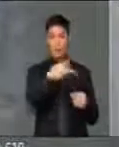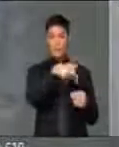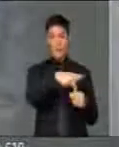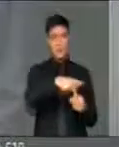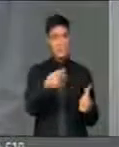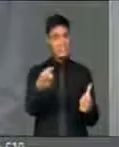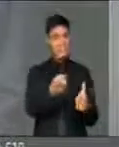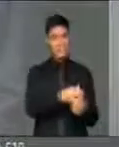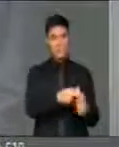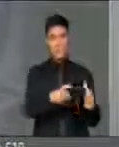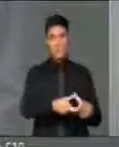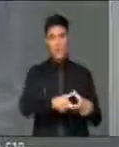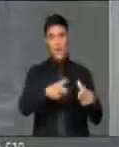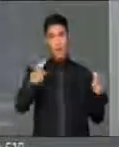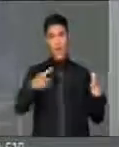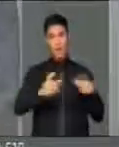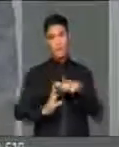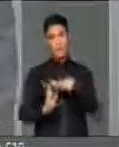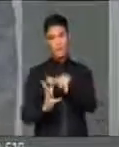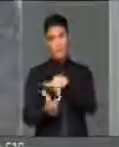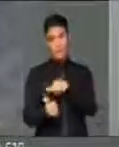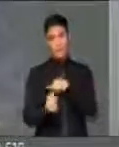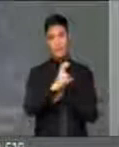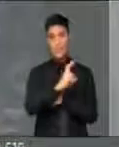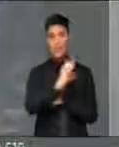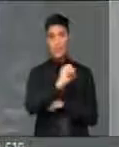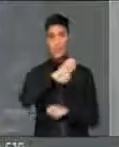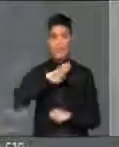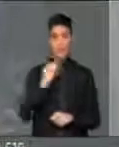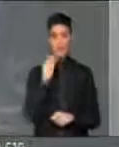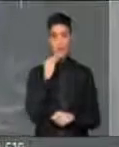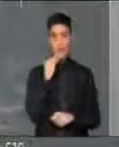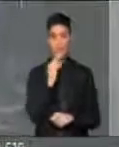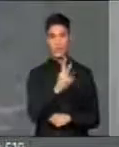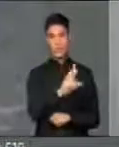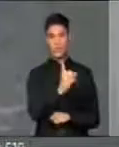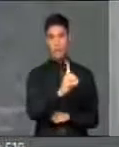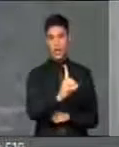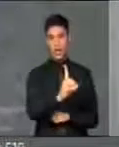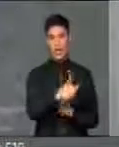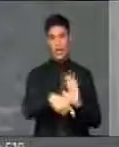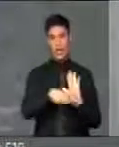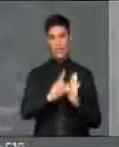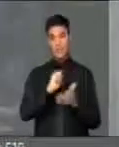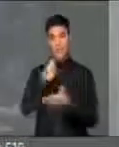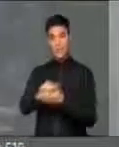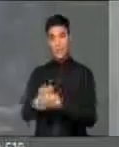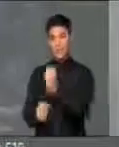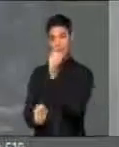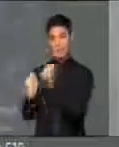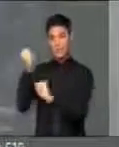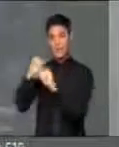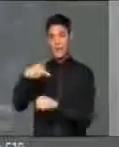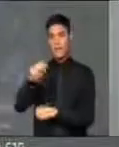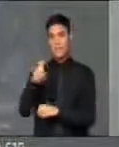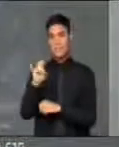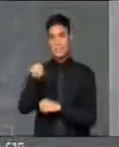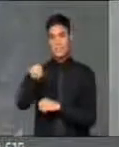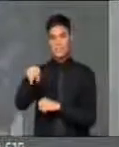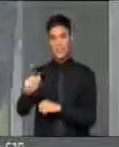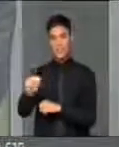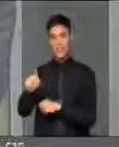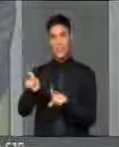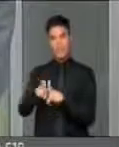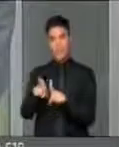mundo. O prejuízo na ordem de 50 bilhões de dólares, com a compra de Pasadena, a construção das refinarias